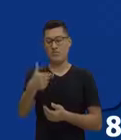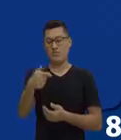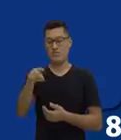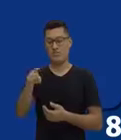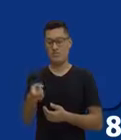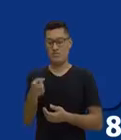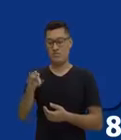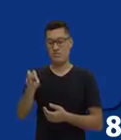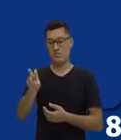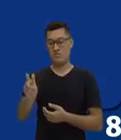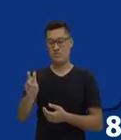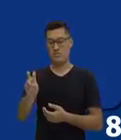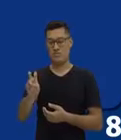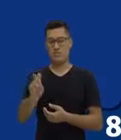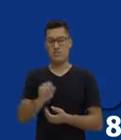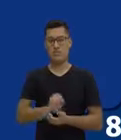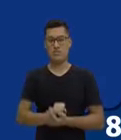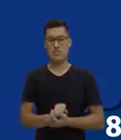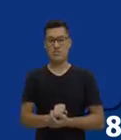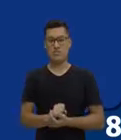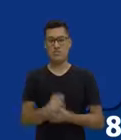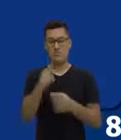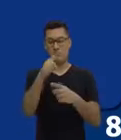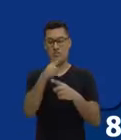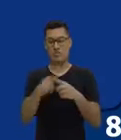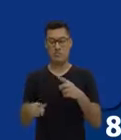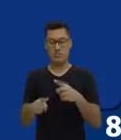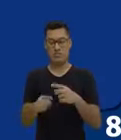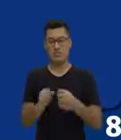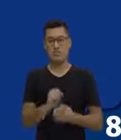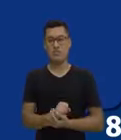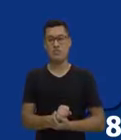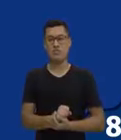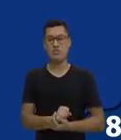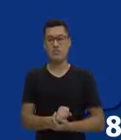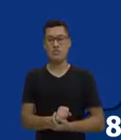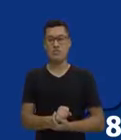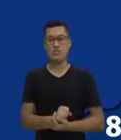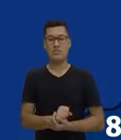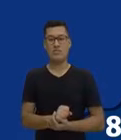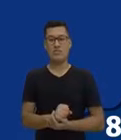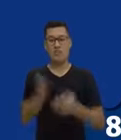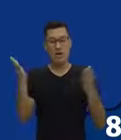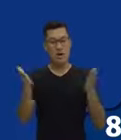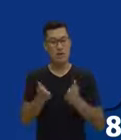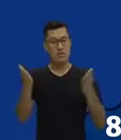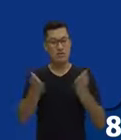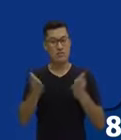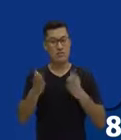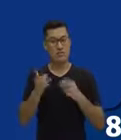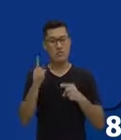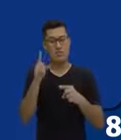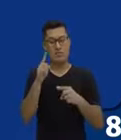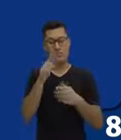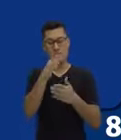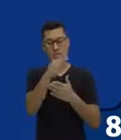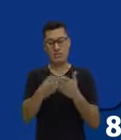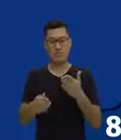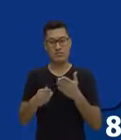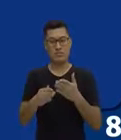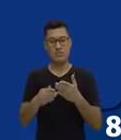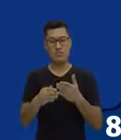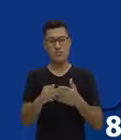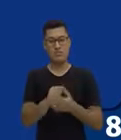12,5. 12,5. Lembrando que metade é dividir por 2, não é isso? Uhum. Aí agora, a metade de 12,5